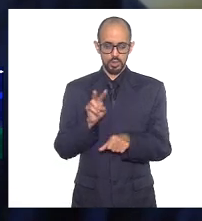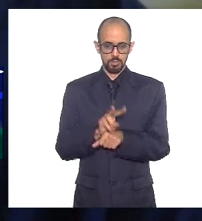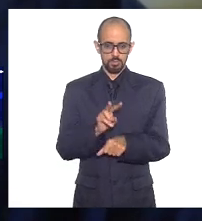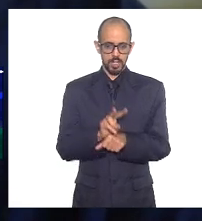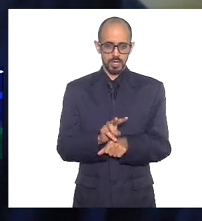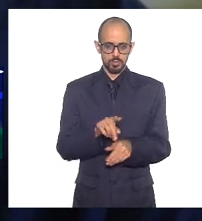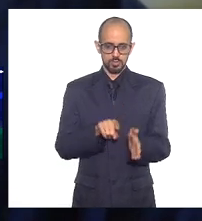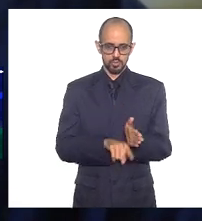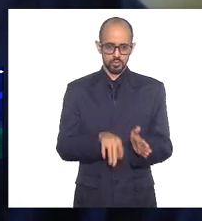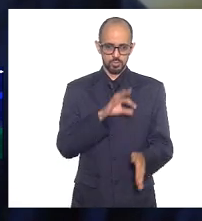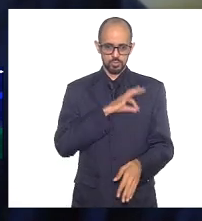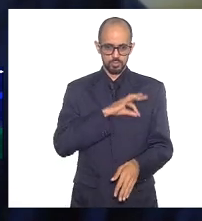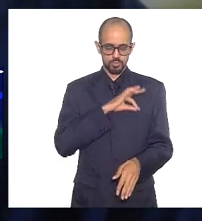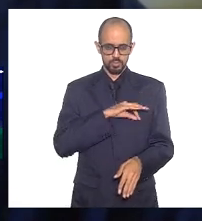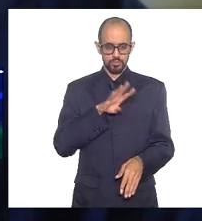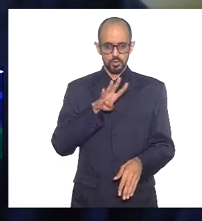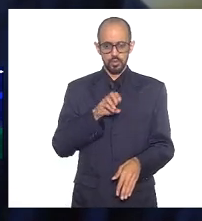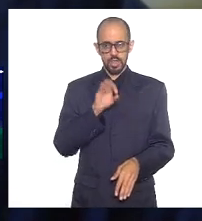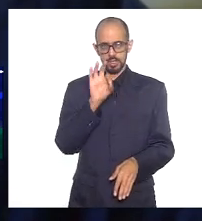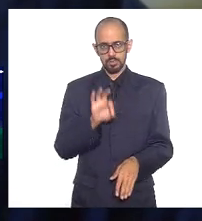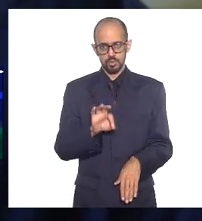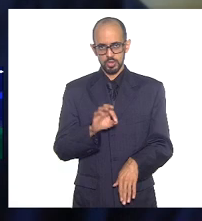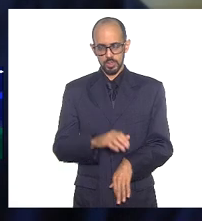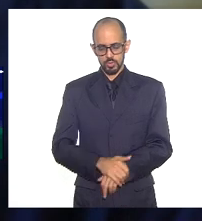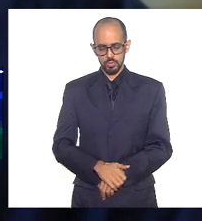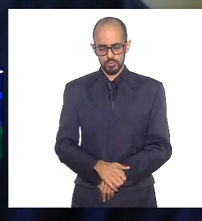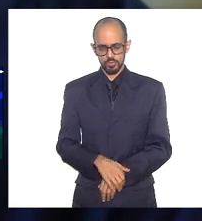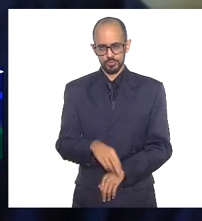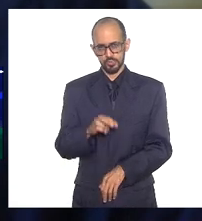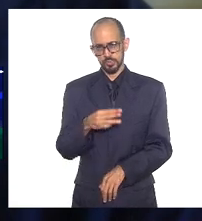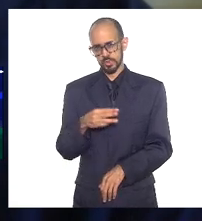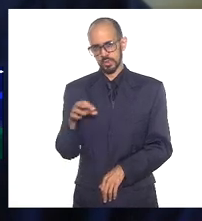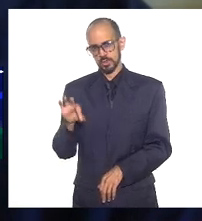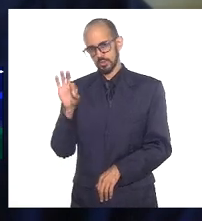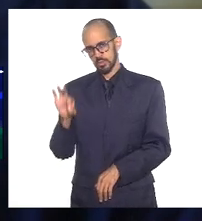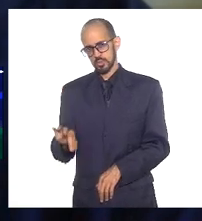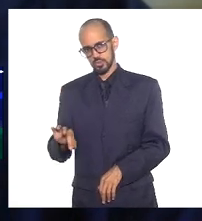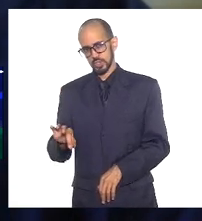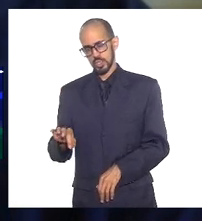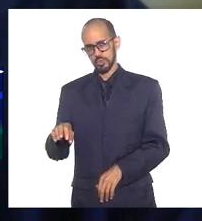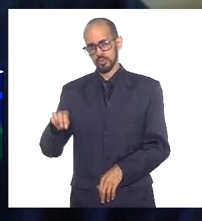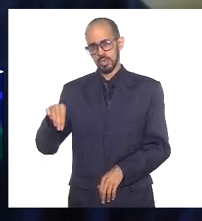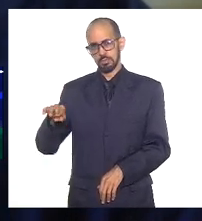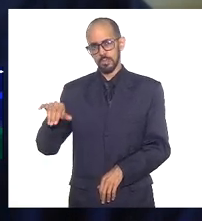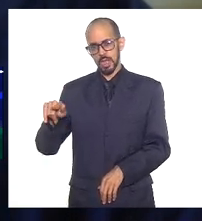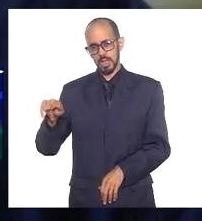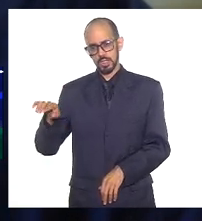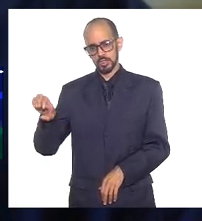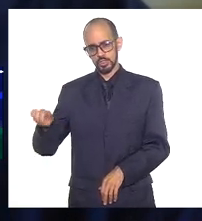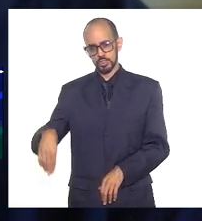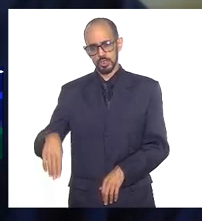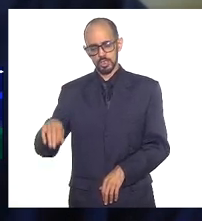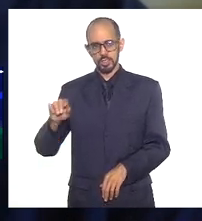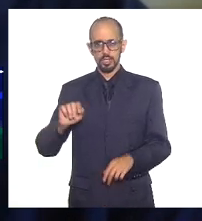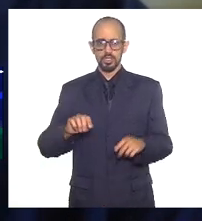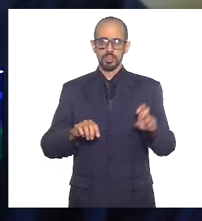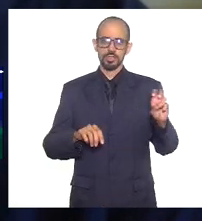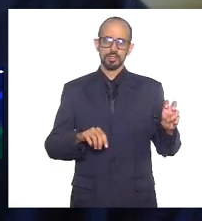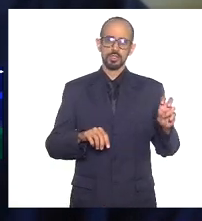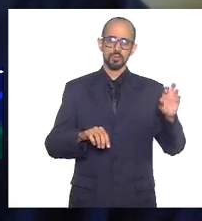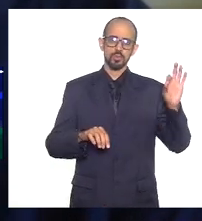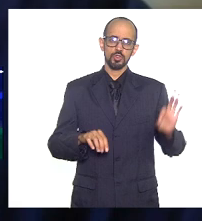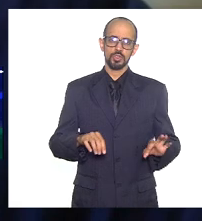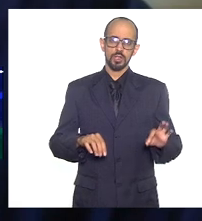40 pontos percentuais sendo 35 da margem especificamente e 5 para